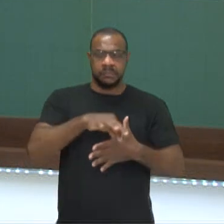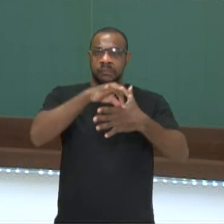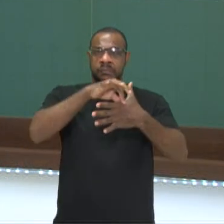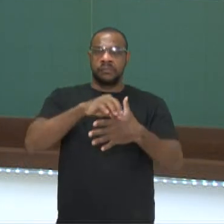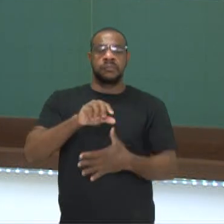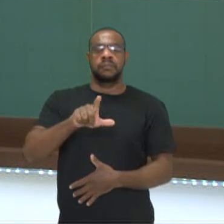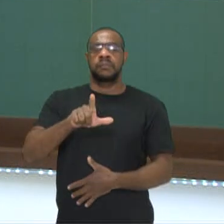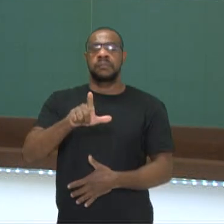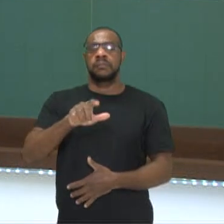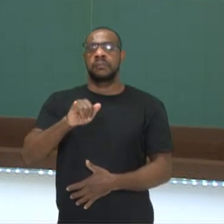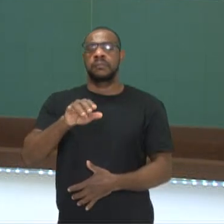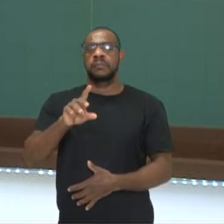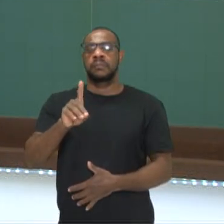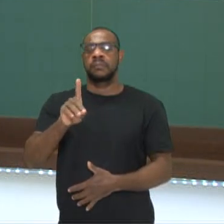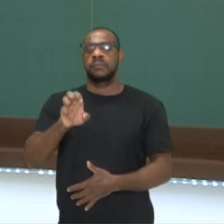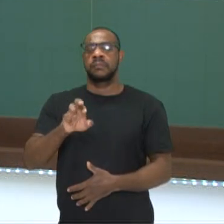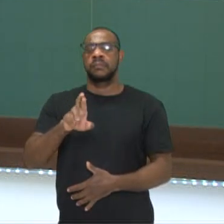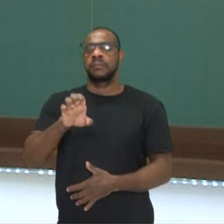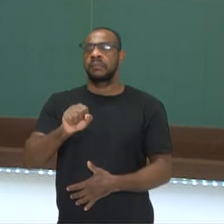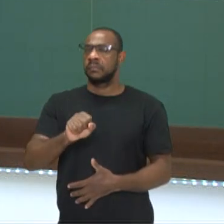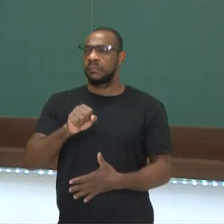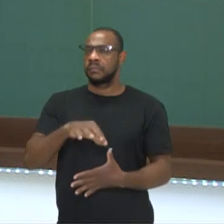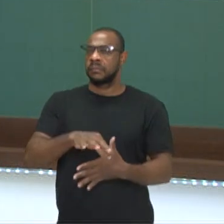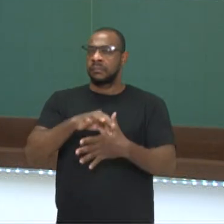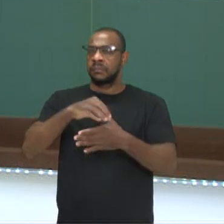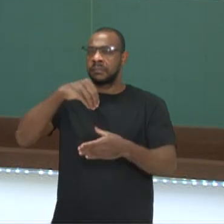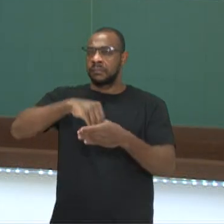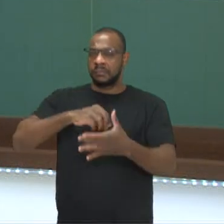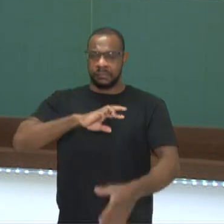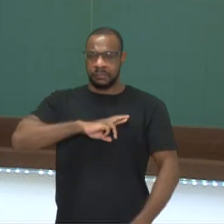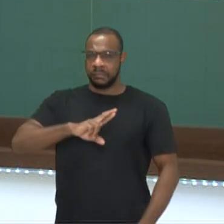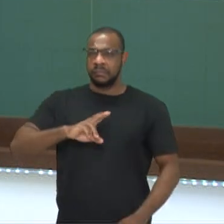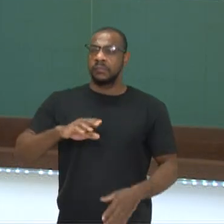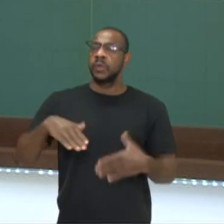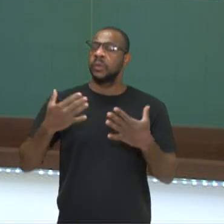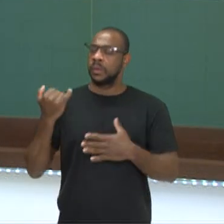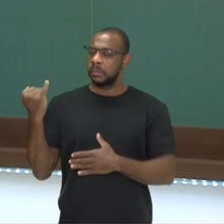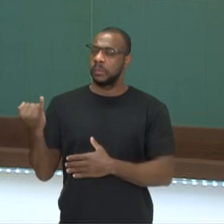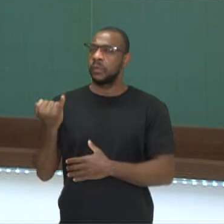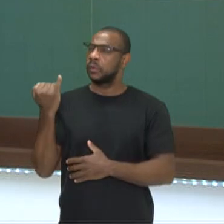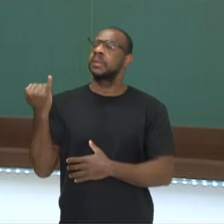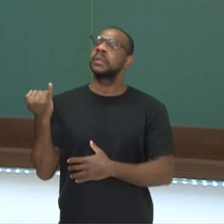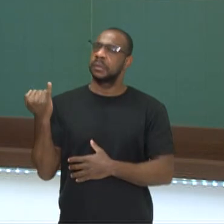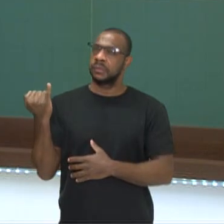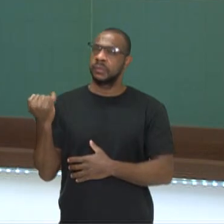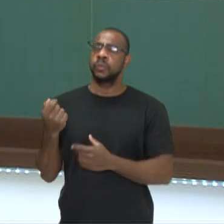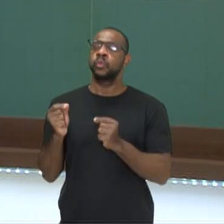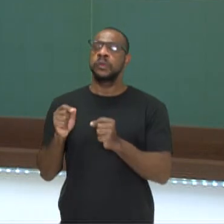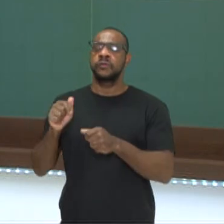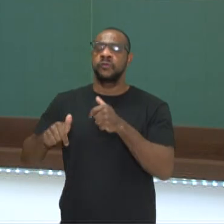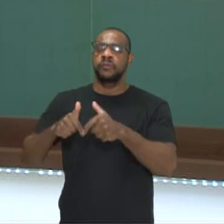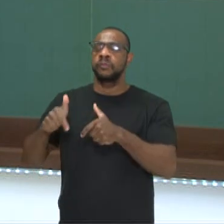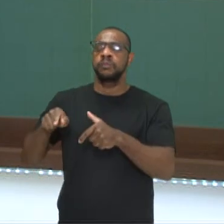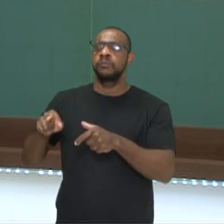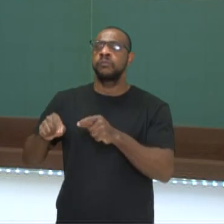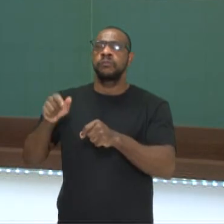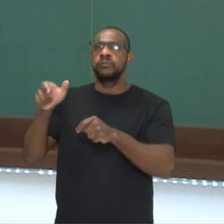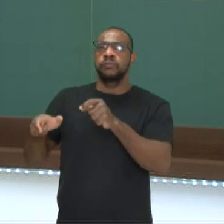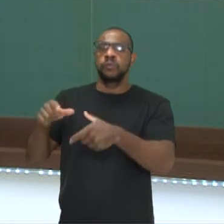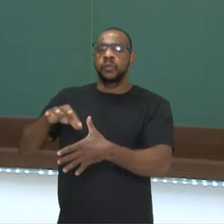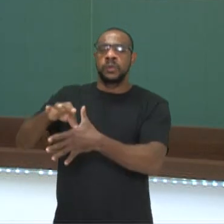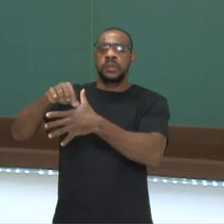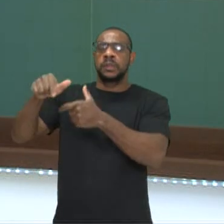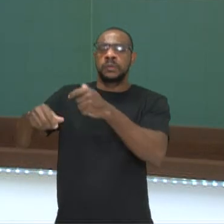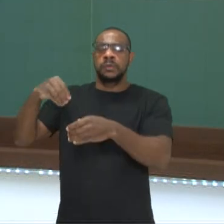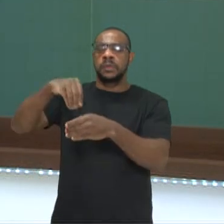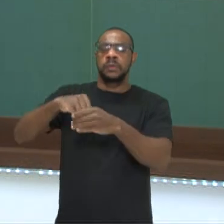Mais especificamente, qual é a importância, o papel, a função dos líderes religiosos na